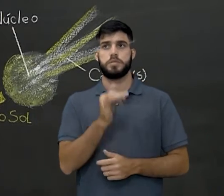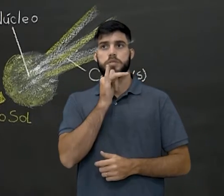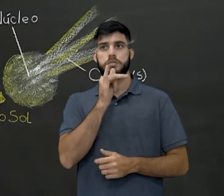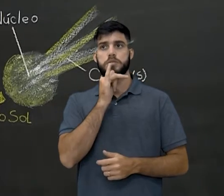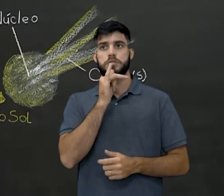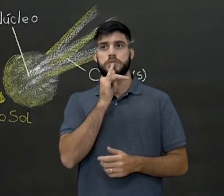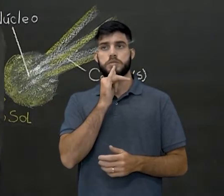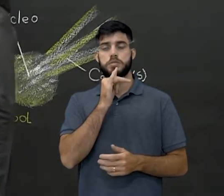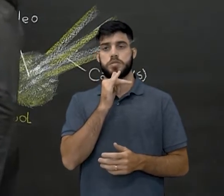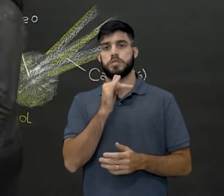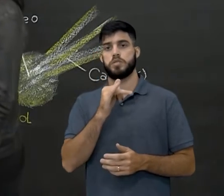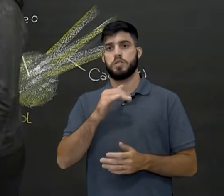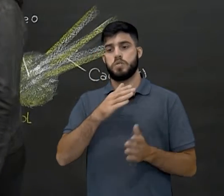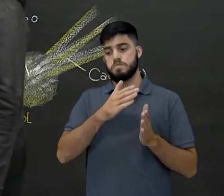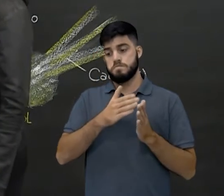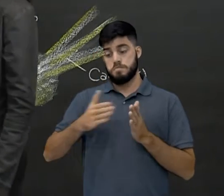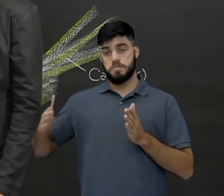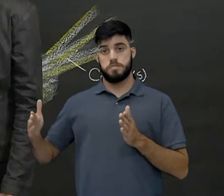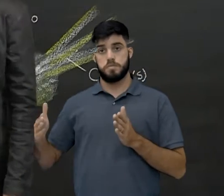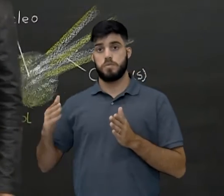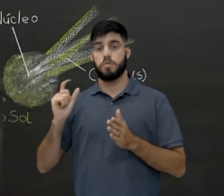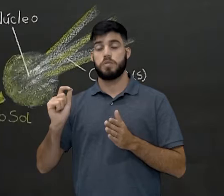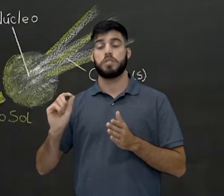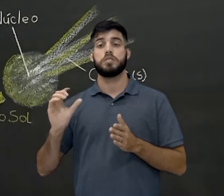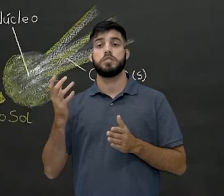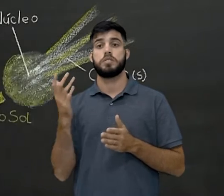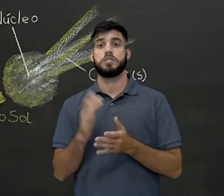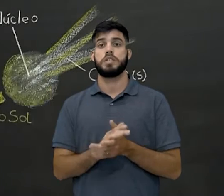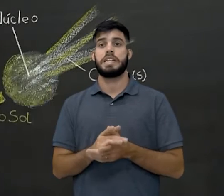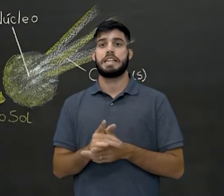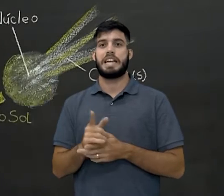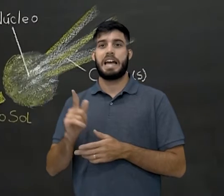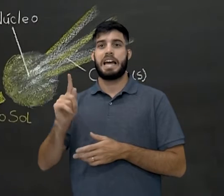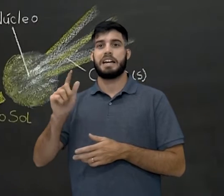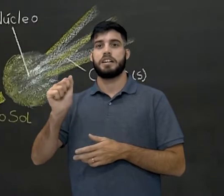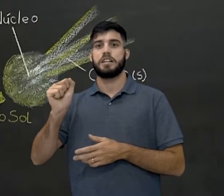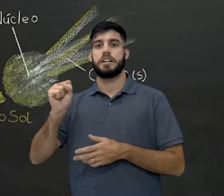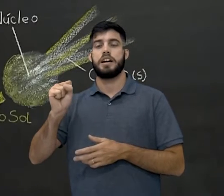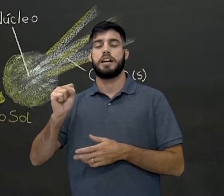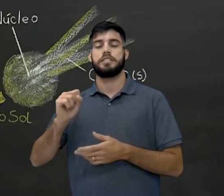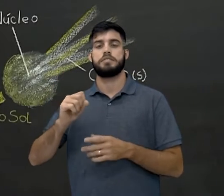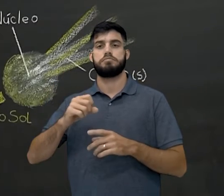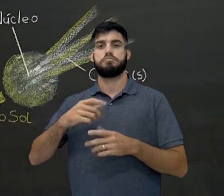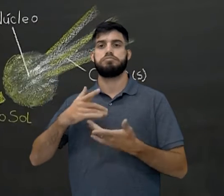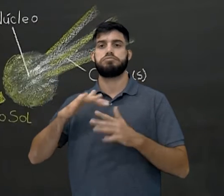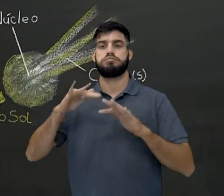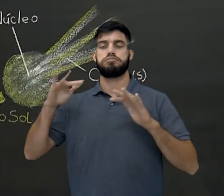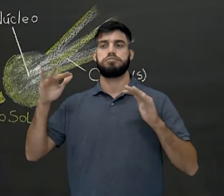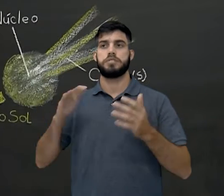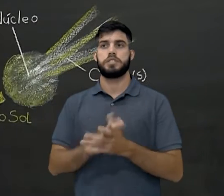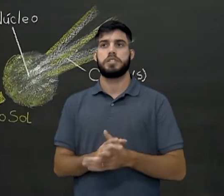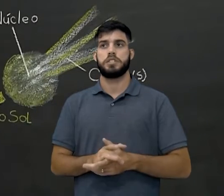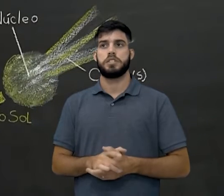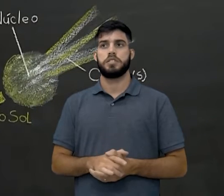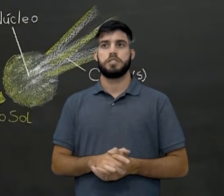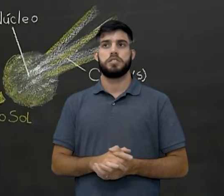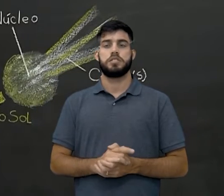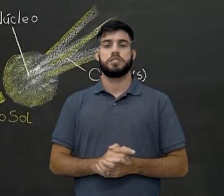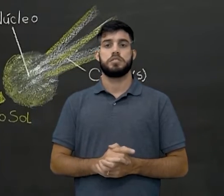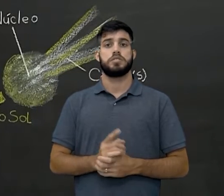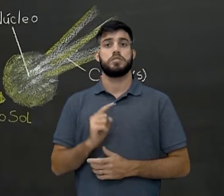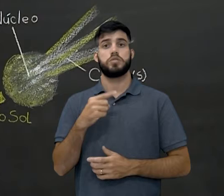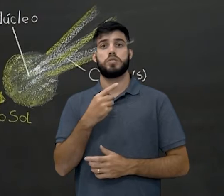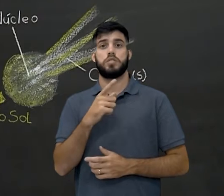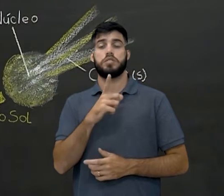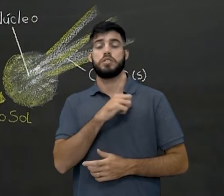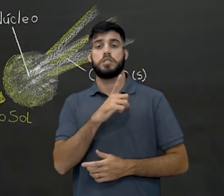de Júpiter, Saturno, Urano e Netuno, eles são planetas gasosos. A grande constituição deles é gás. A gente tem